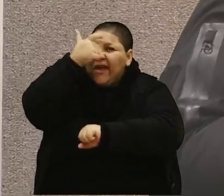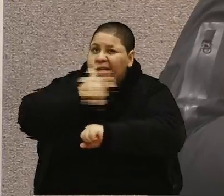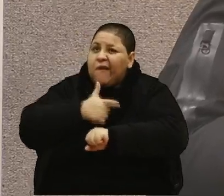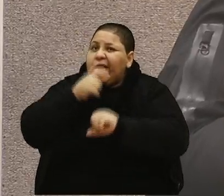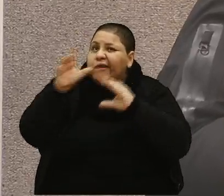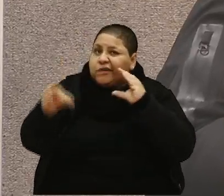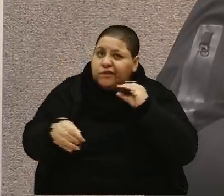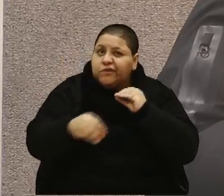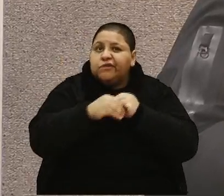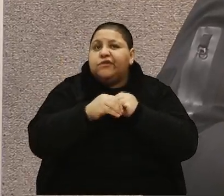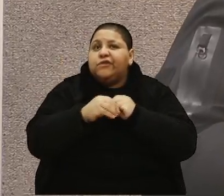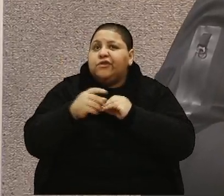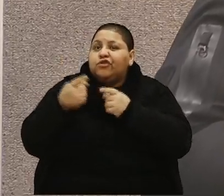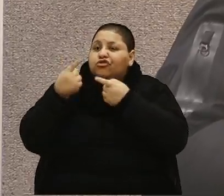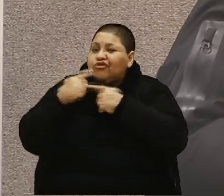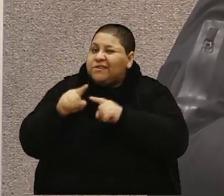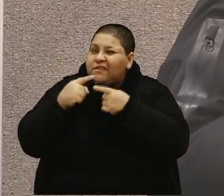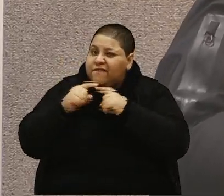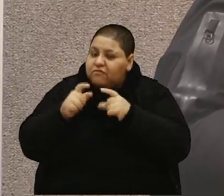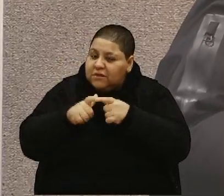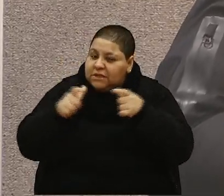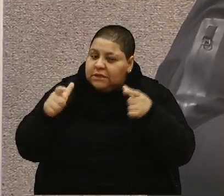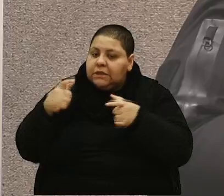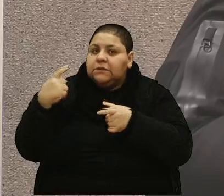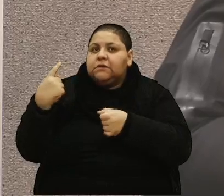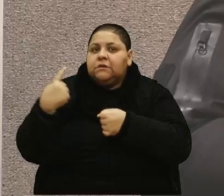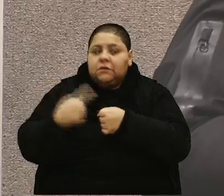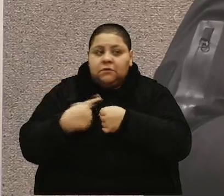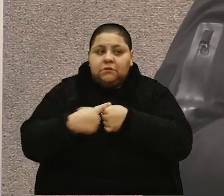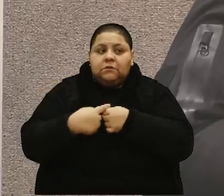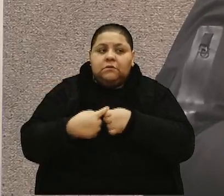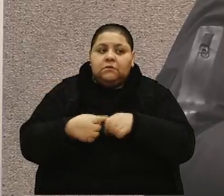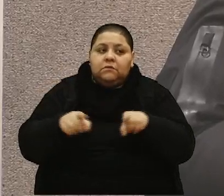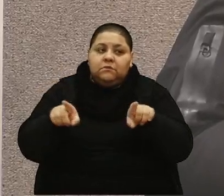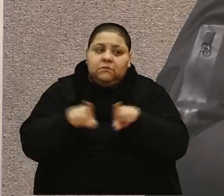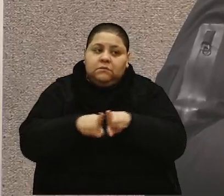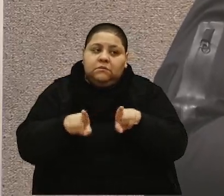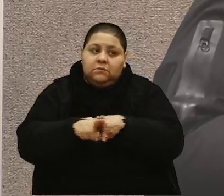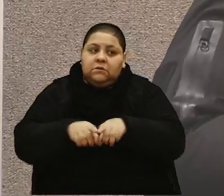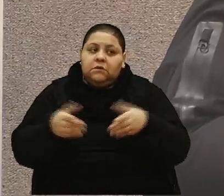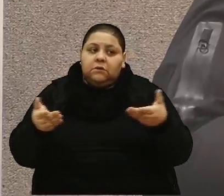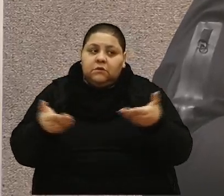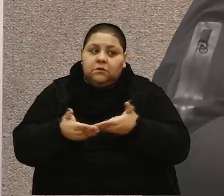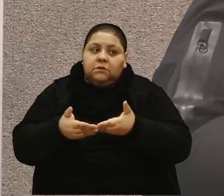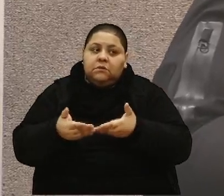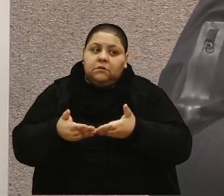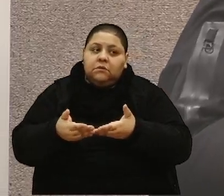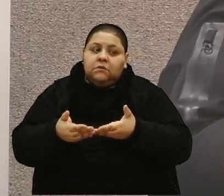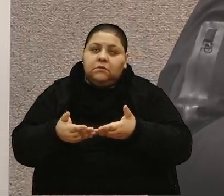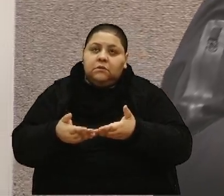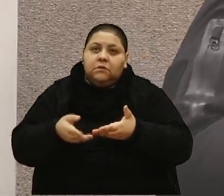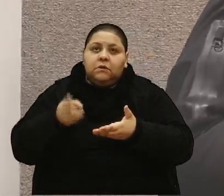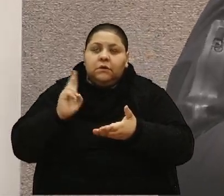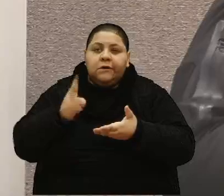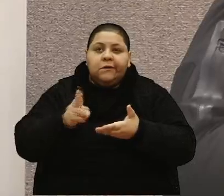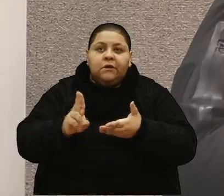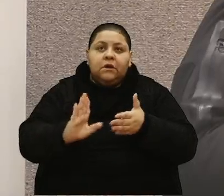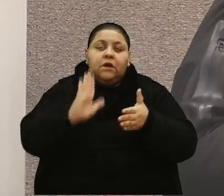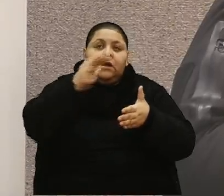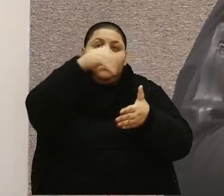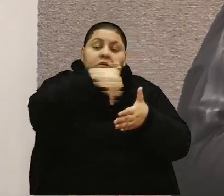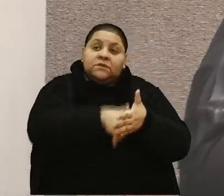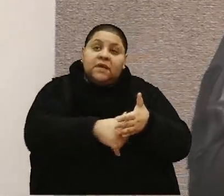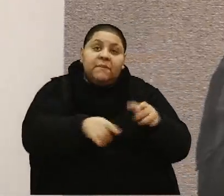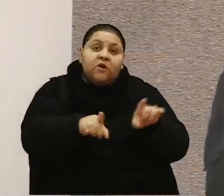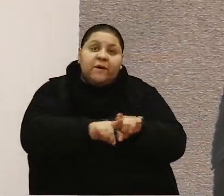soma àquilo que a gente fala dos desafios das grandes cidades, né? Caxias dá um exemplo muito grande em acolhimento. E eu sei porque eu estou dentro da frente parlamentar,